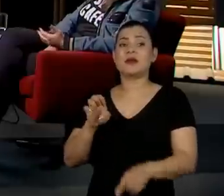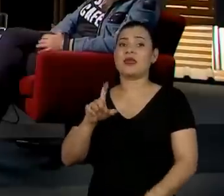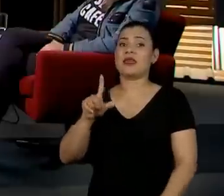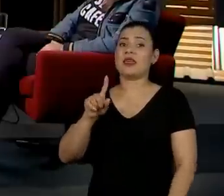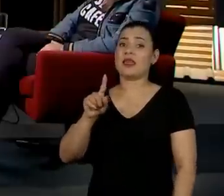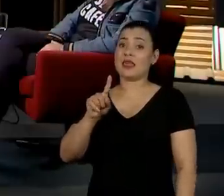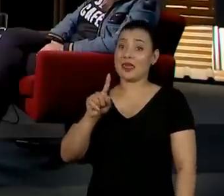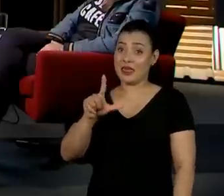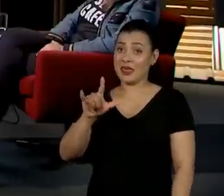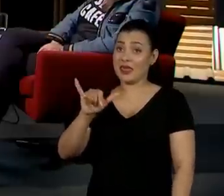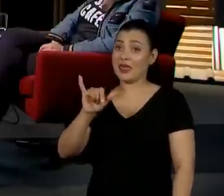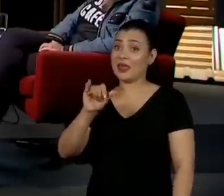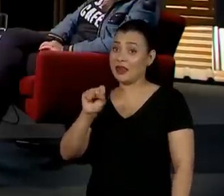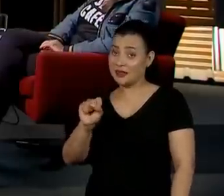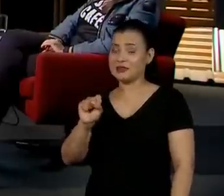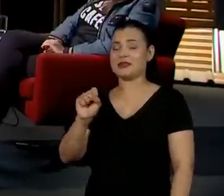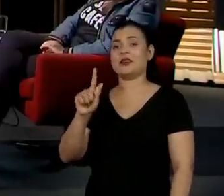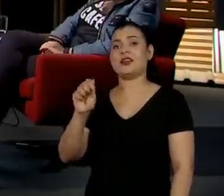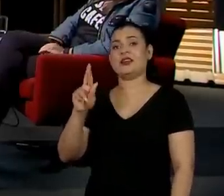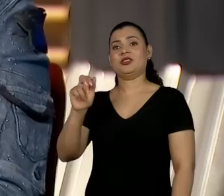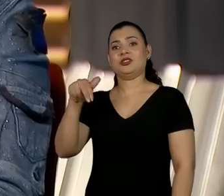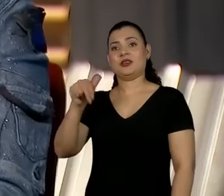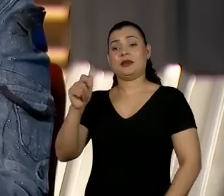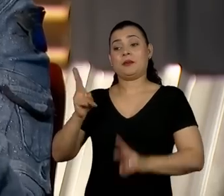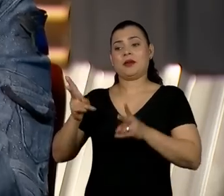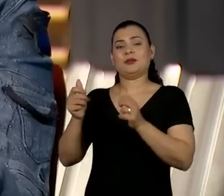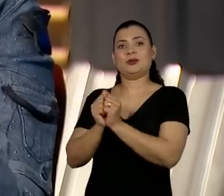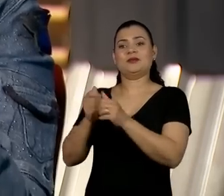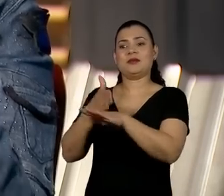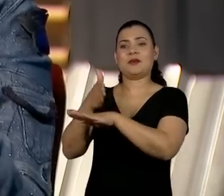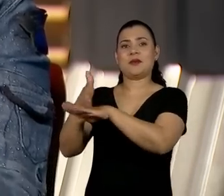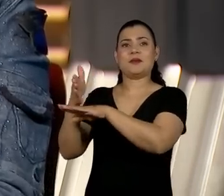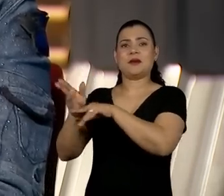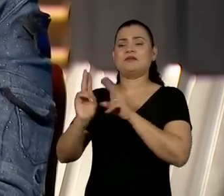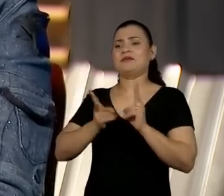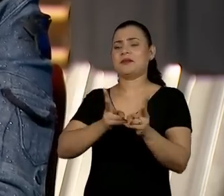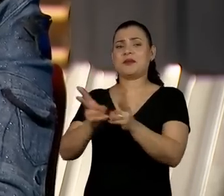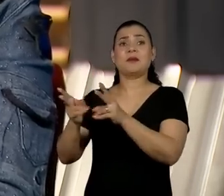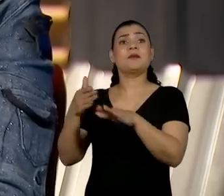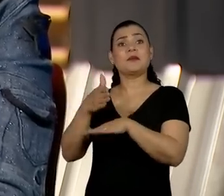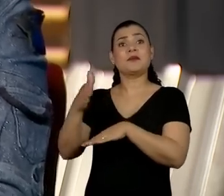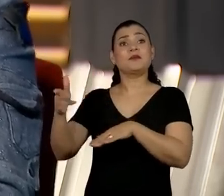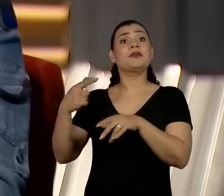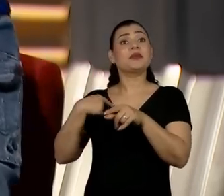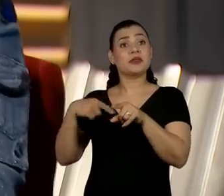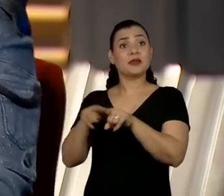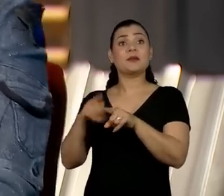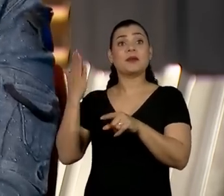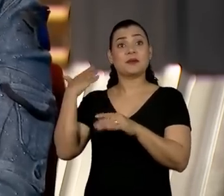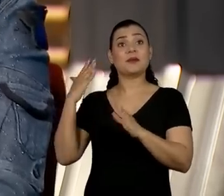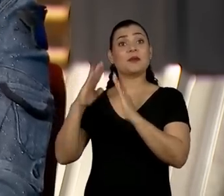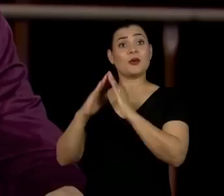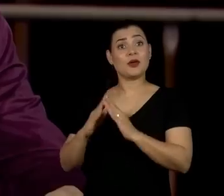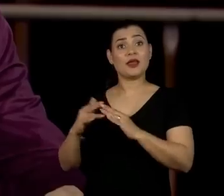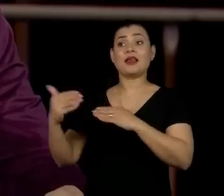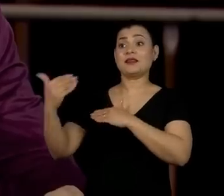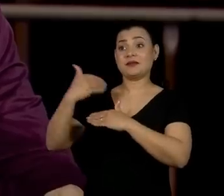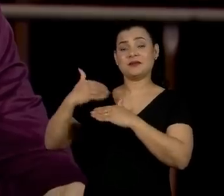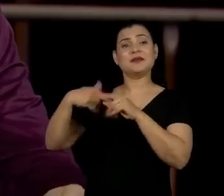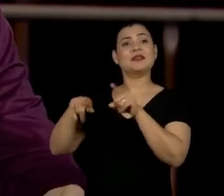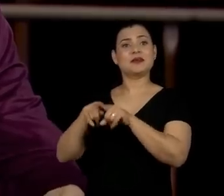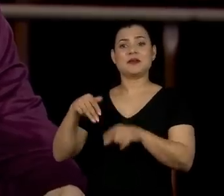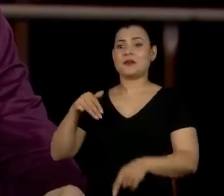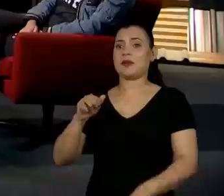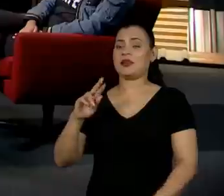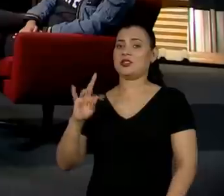né eles andavam muito juntos por ali andava ali nos cortiços inclusive não discutistas que eu morei a Martiniano